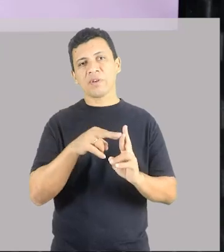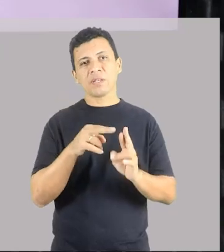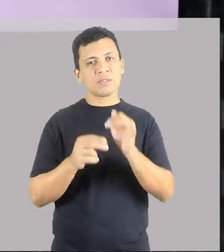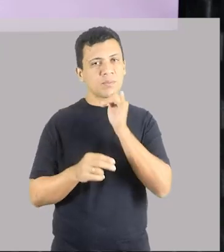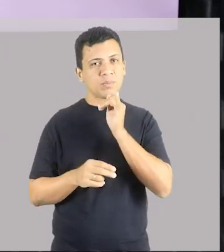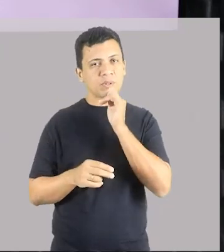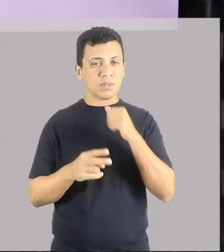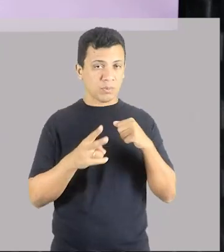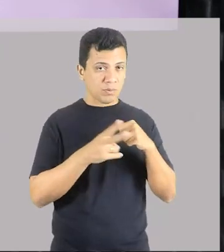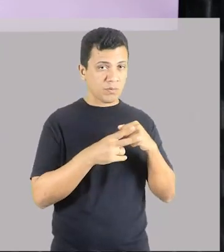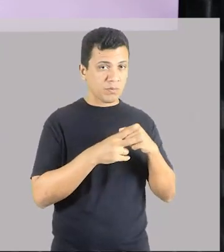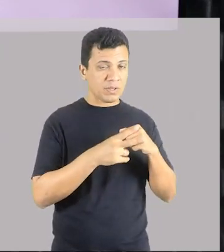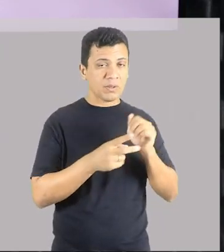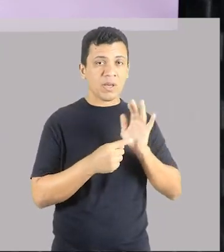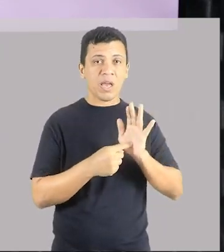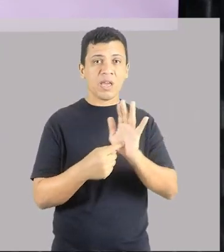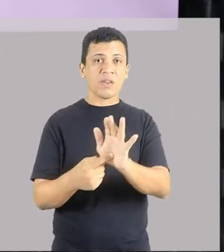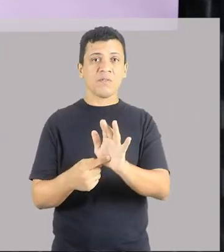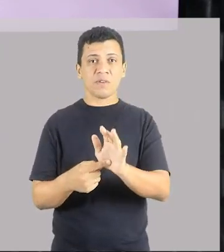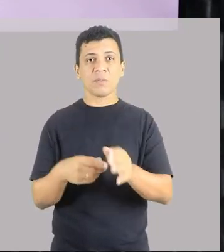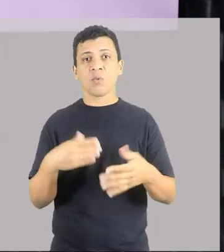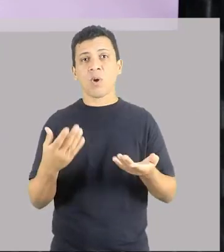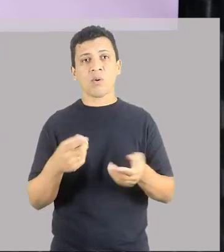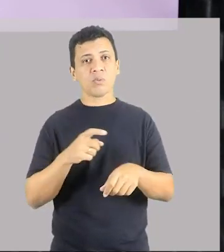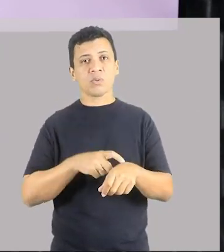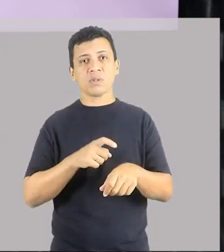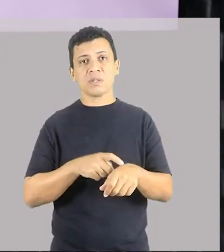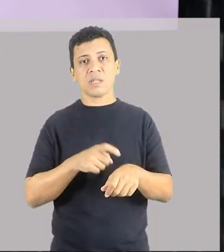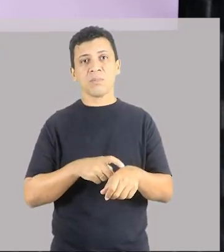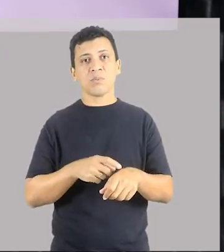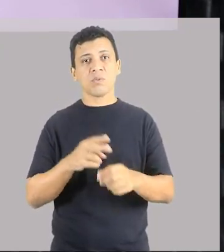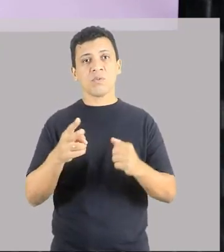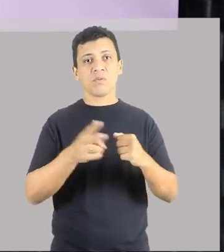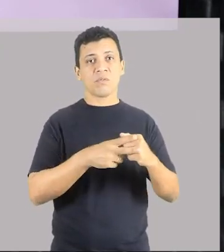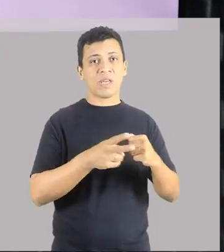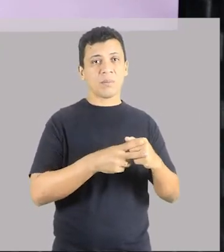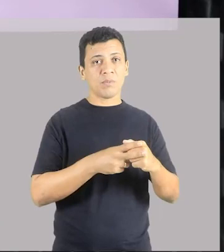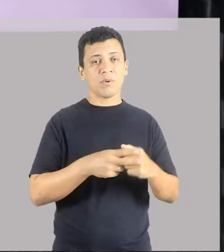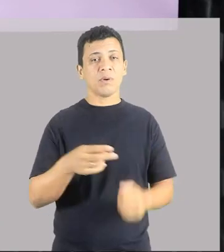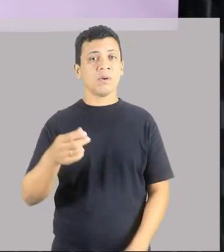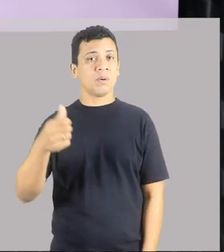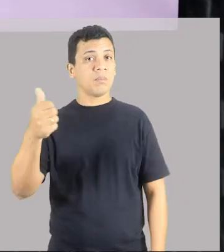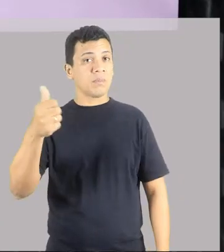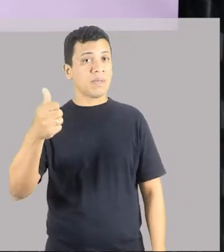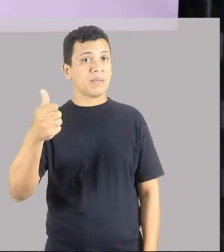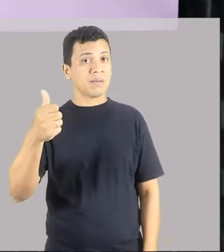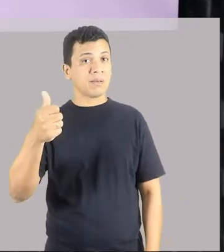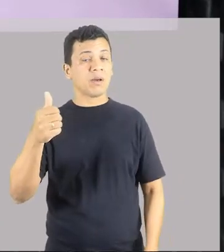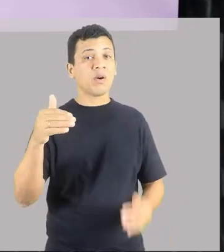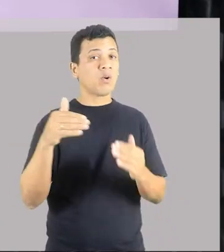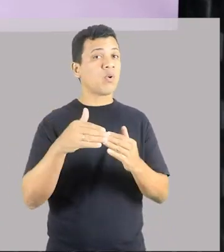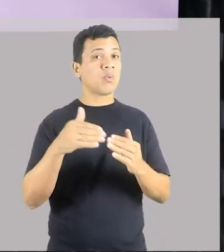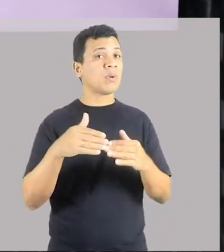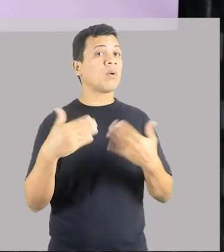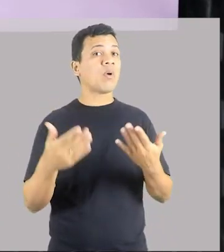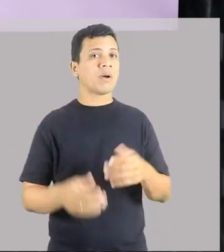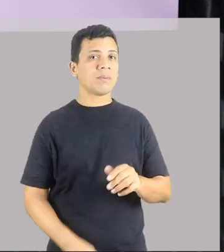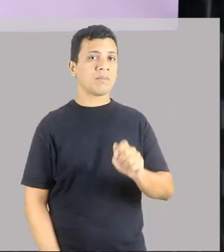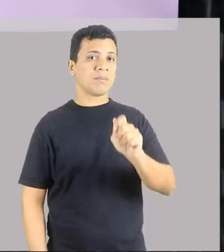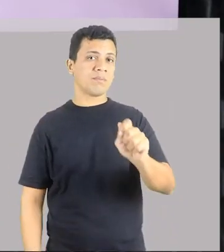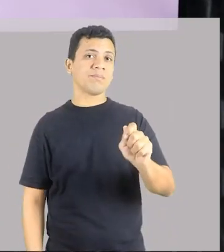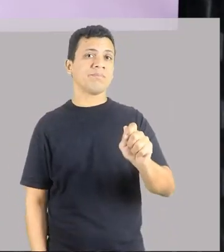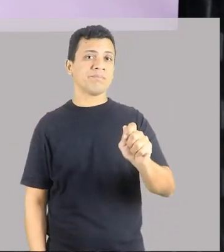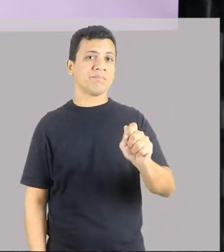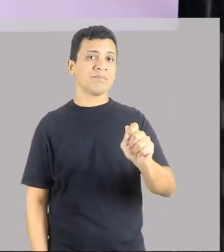dos verbos elas indicam a conjugação do verbo por exemplo se o verbo for de primeira conjugação a vogal temática que vai aparecer é a vogal